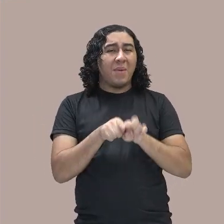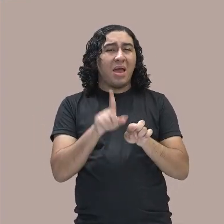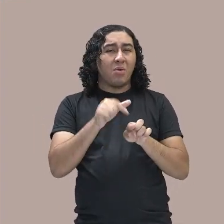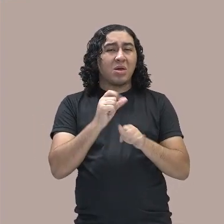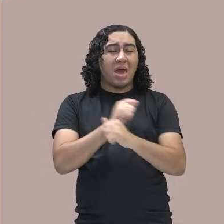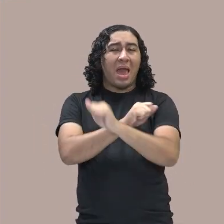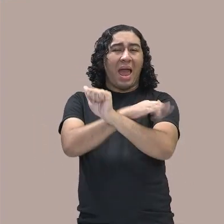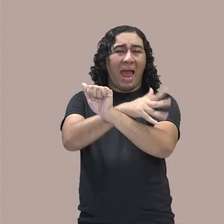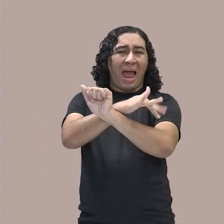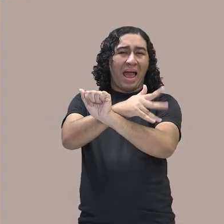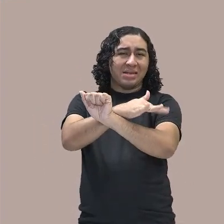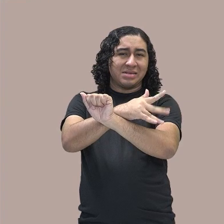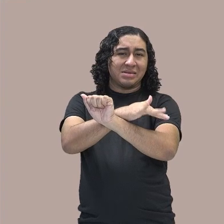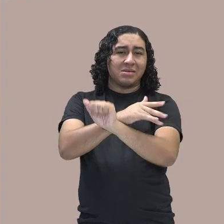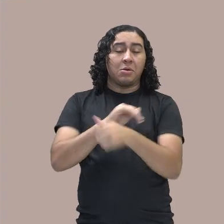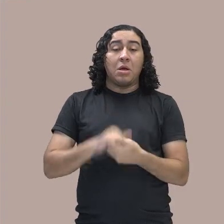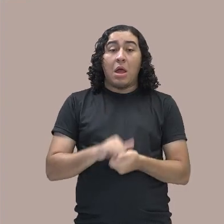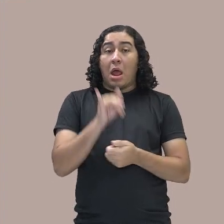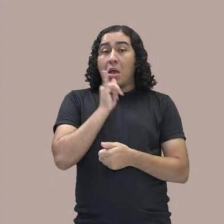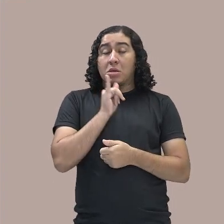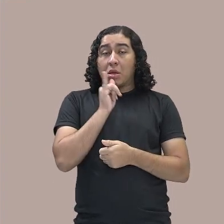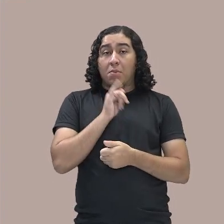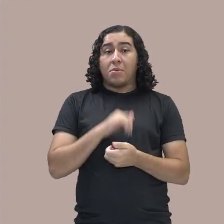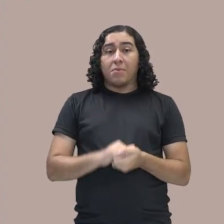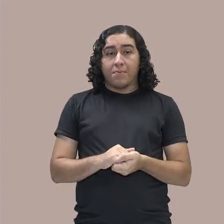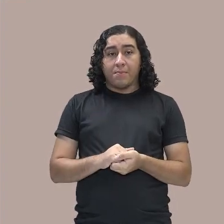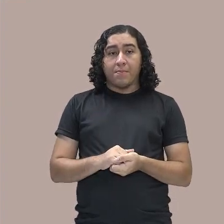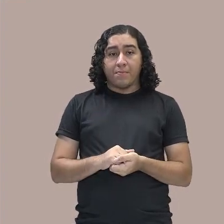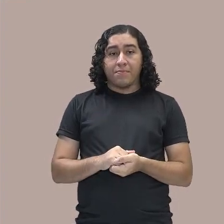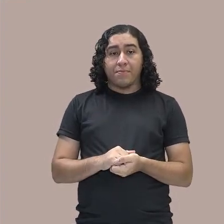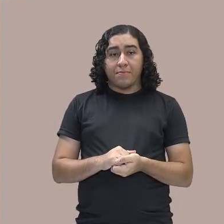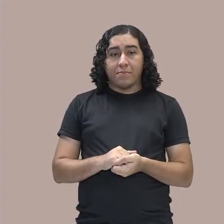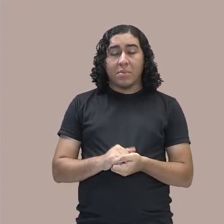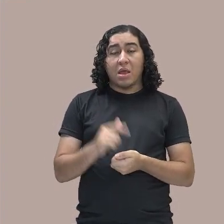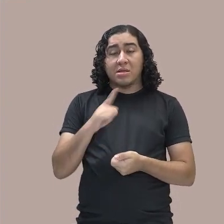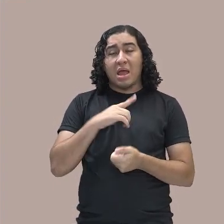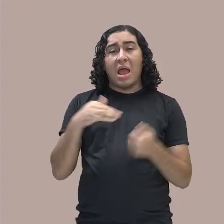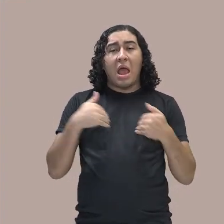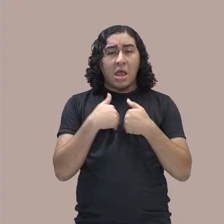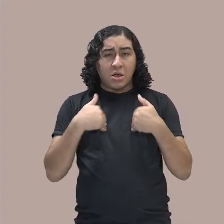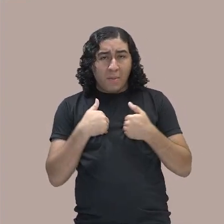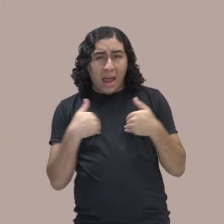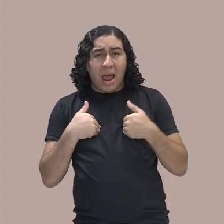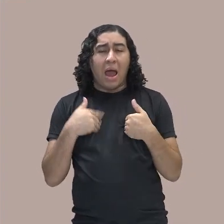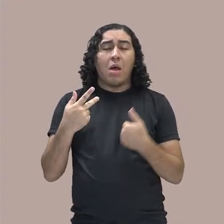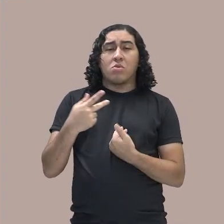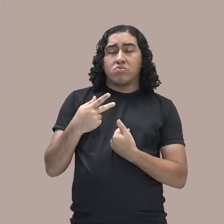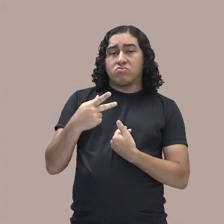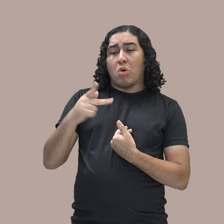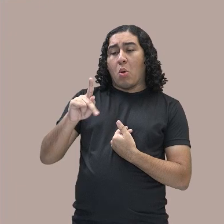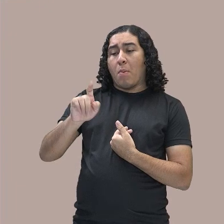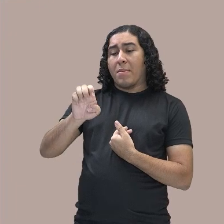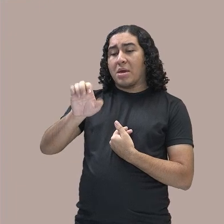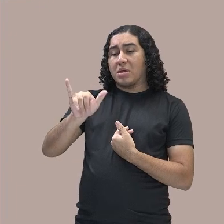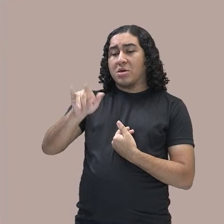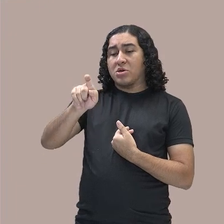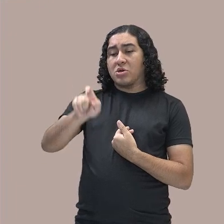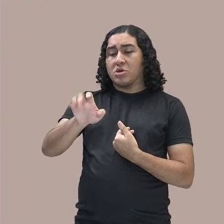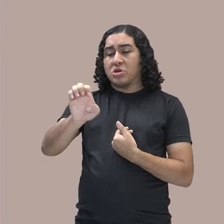ácida, é onde está, por exemplo, espécies como o peixe-boi, né? Então, existem